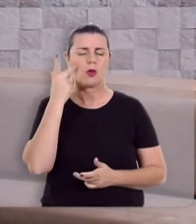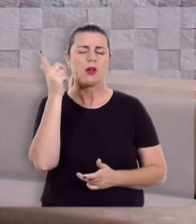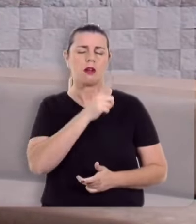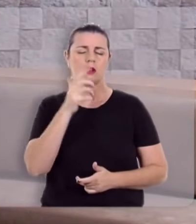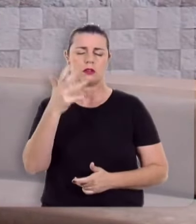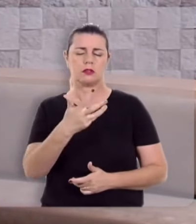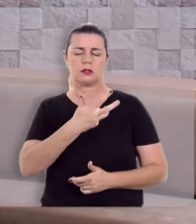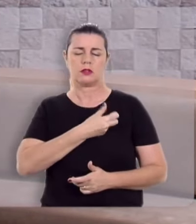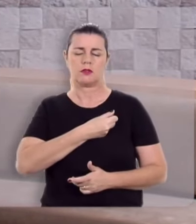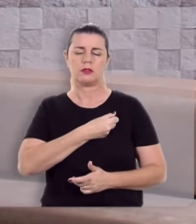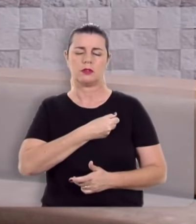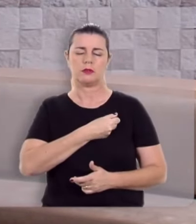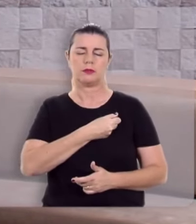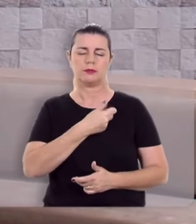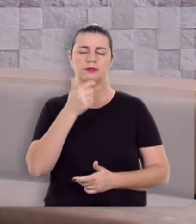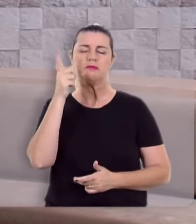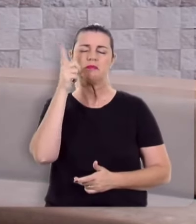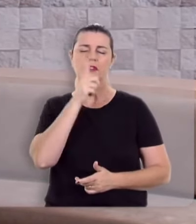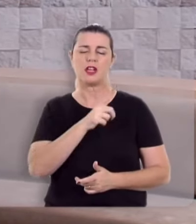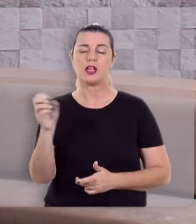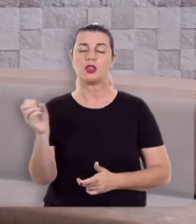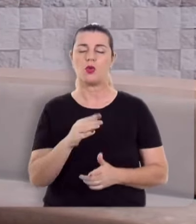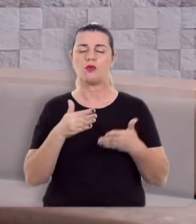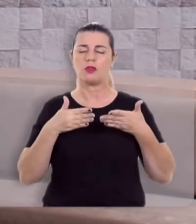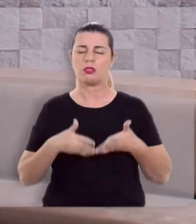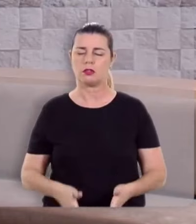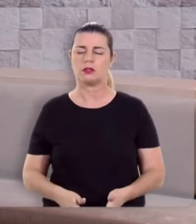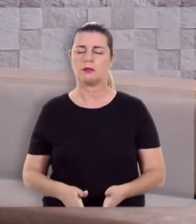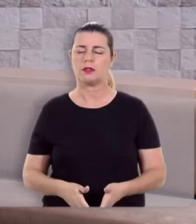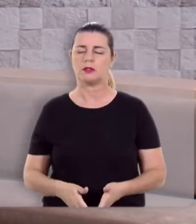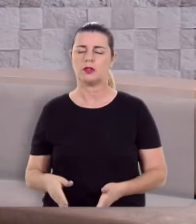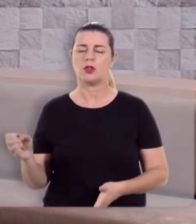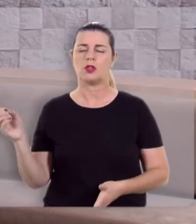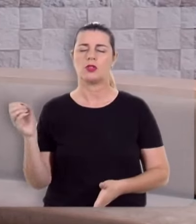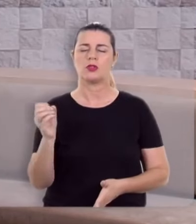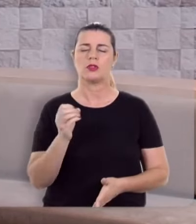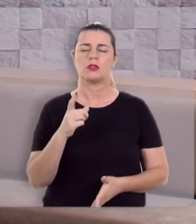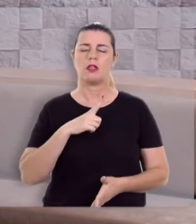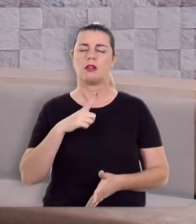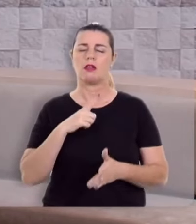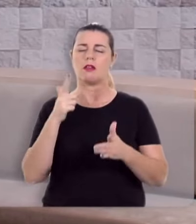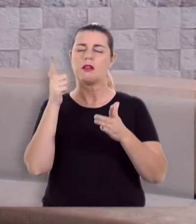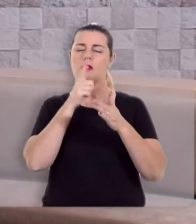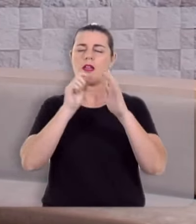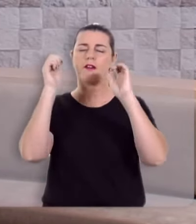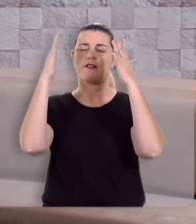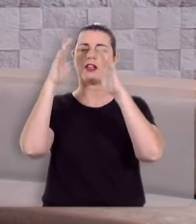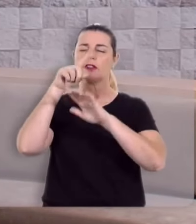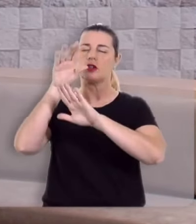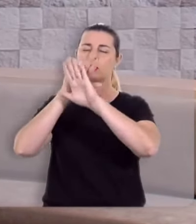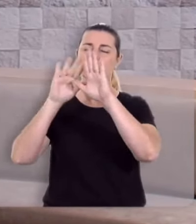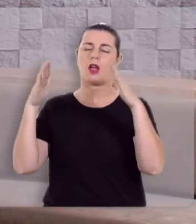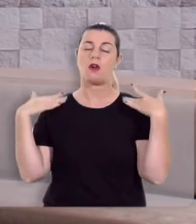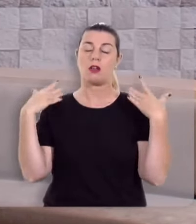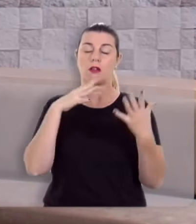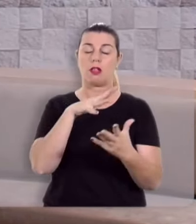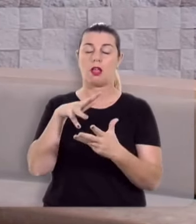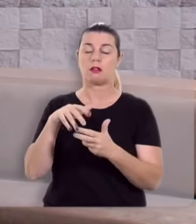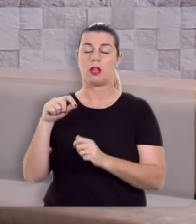salvação, para que haja novo nascimento, para que haja festa no céu, para que haja alegria na terra.